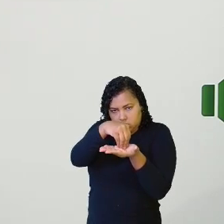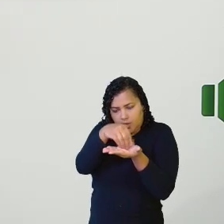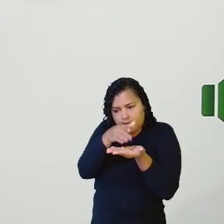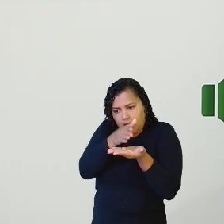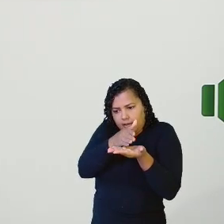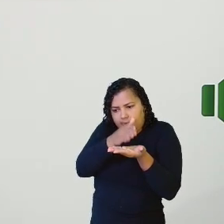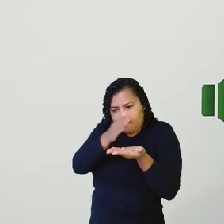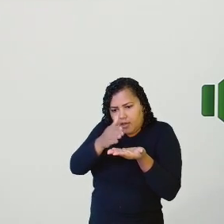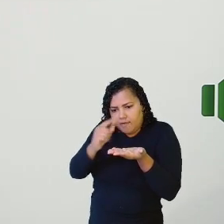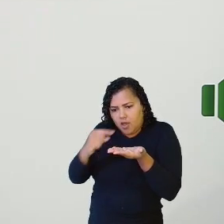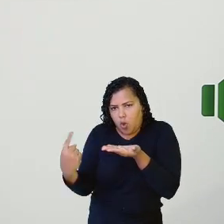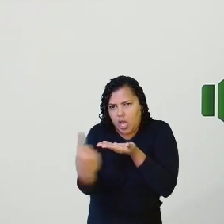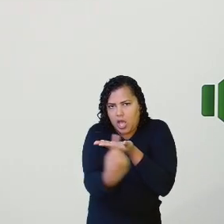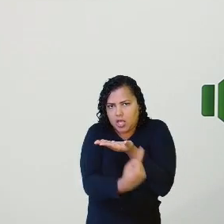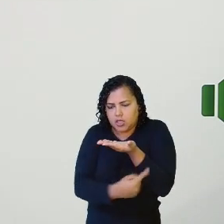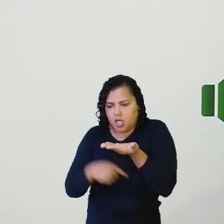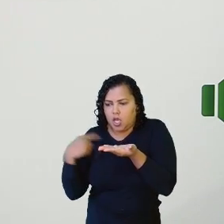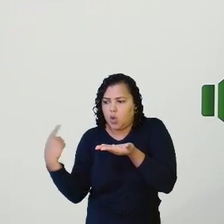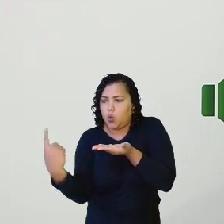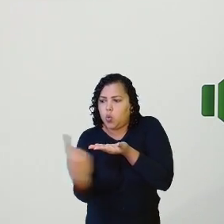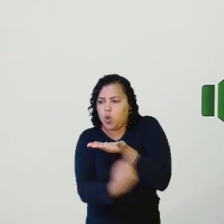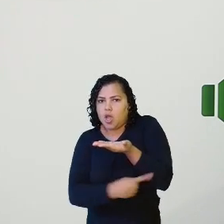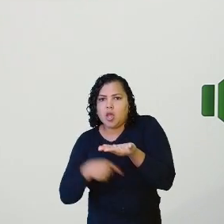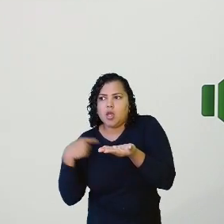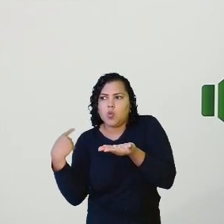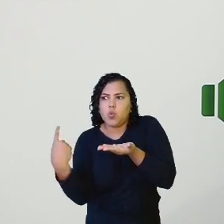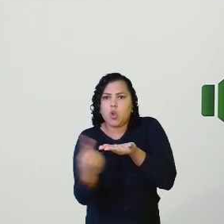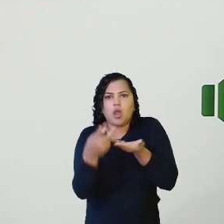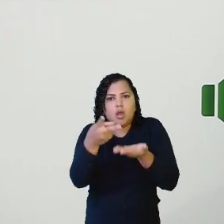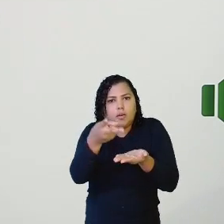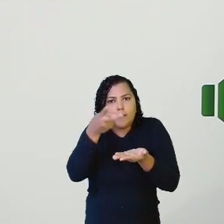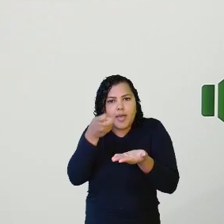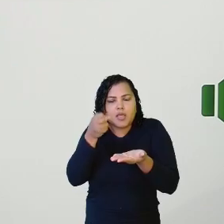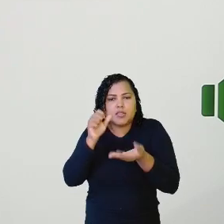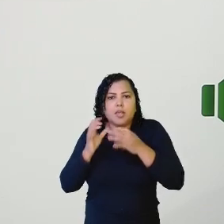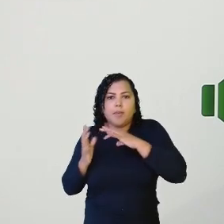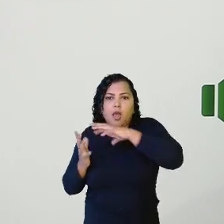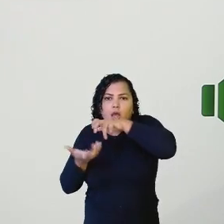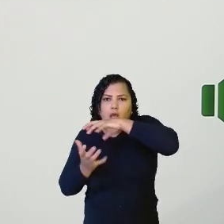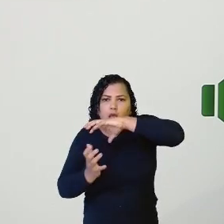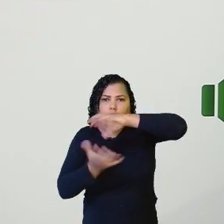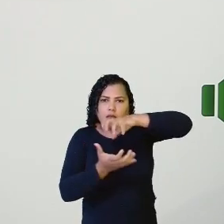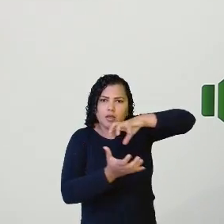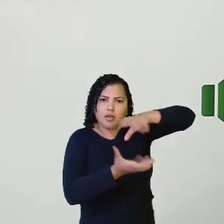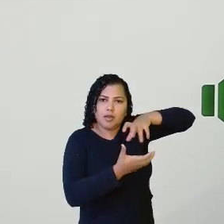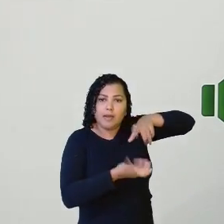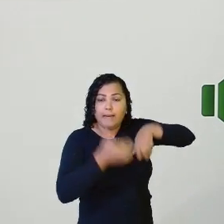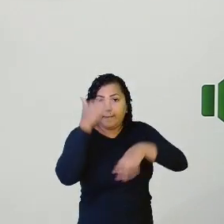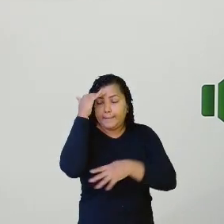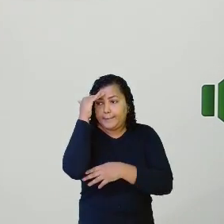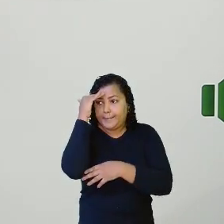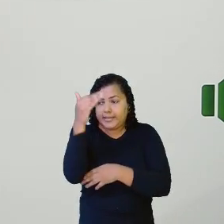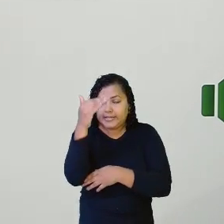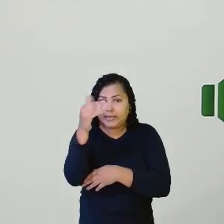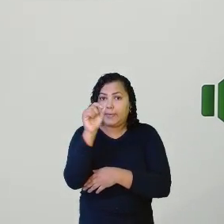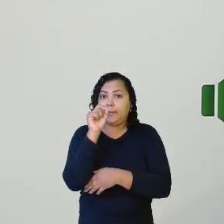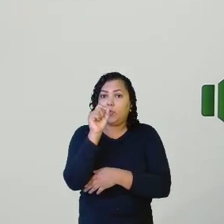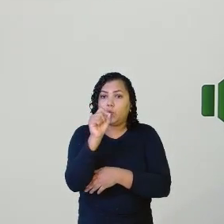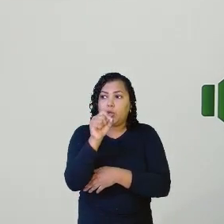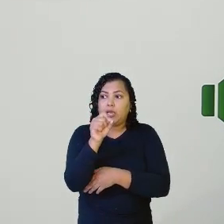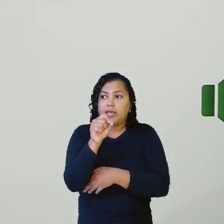principal desse sistema. Ao redor deles, nós vemos alguns corpos celestes e, principalmente, nós vemos